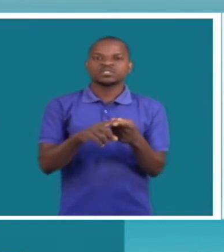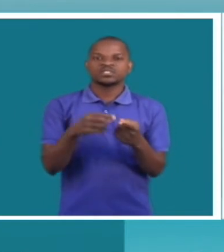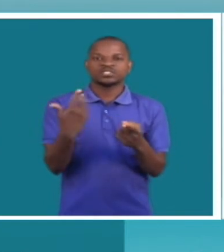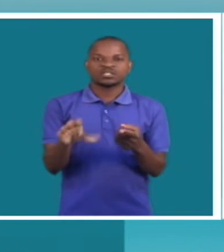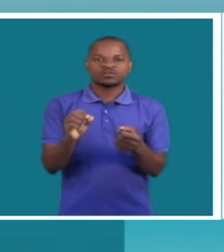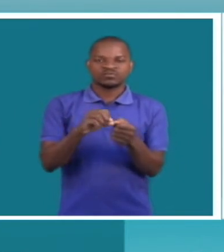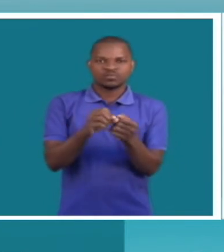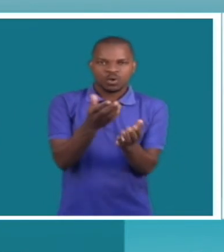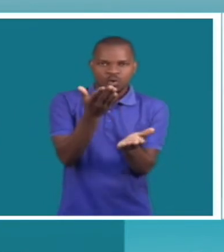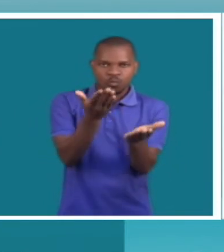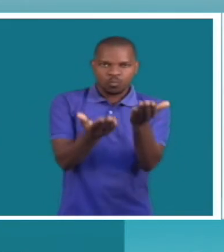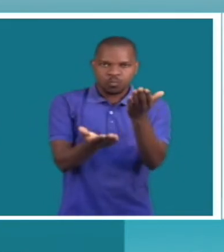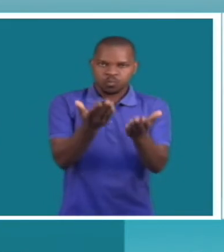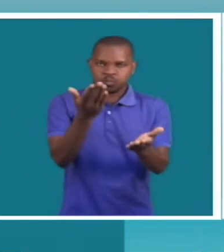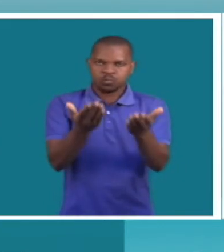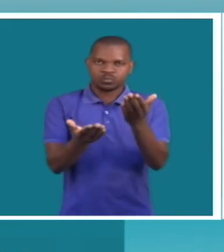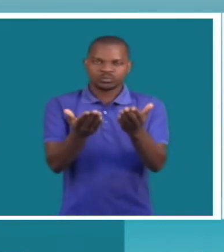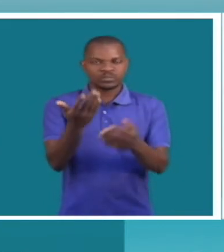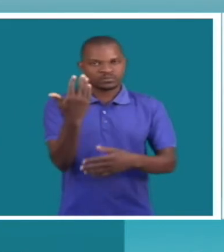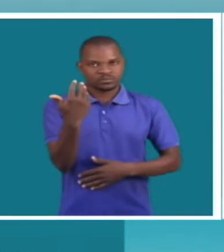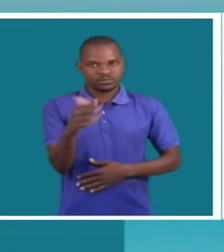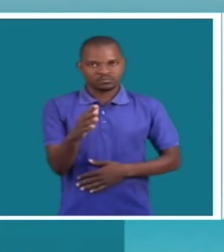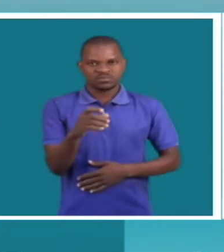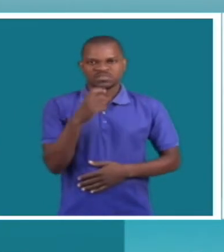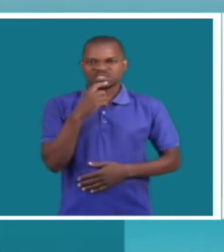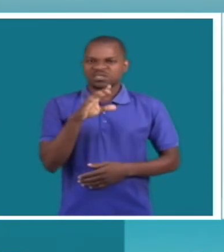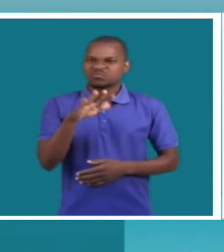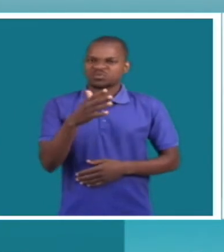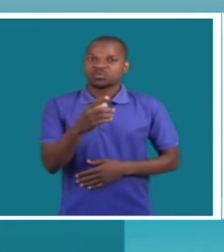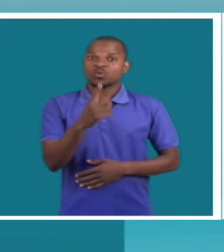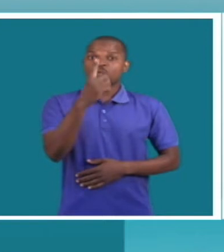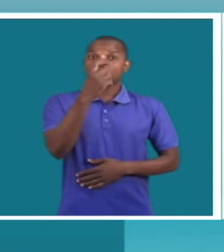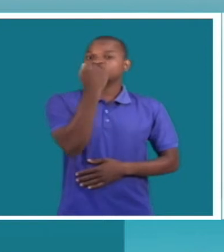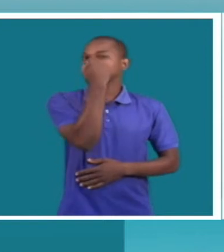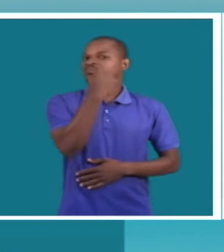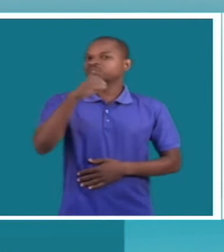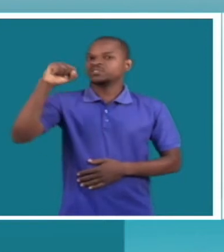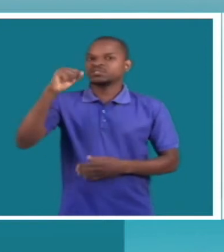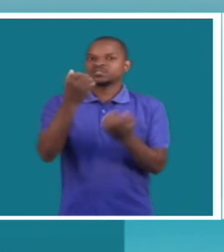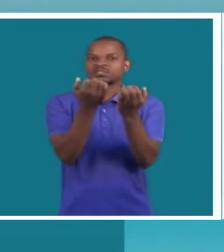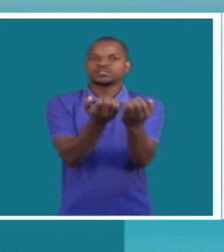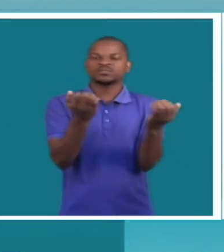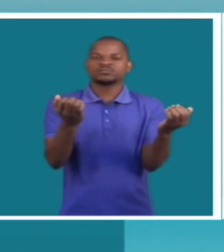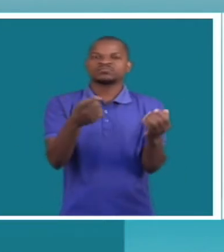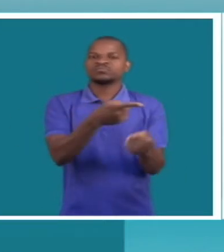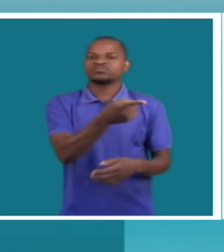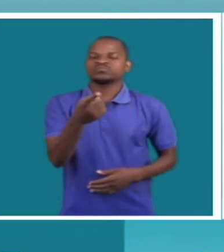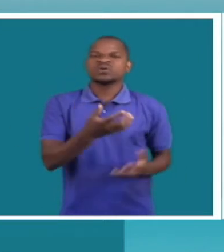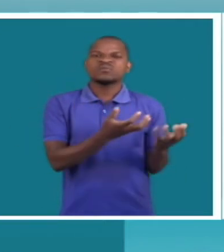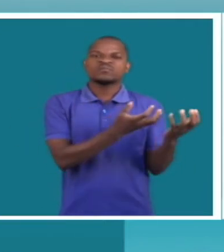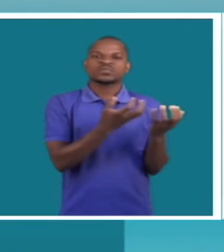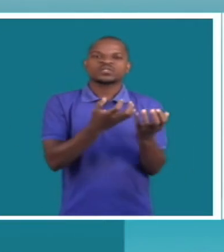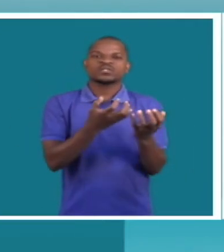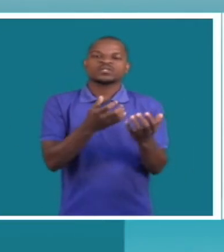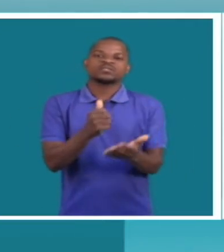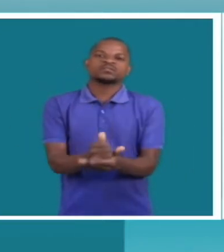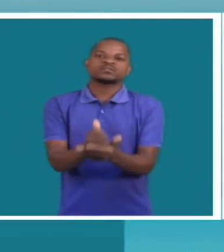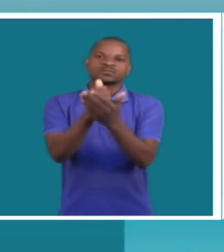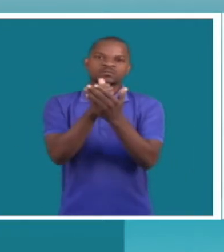avaliação inicial que um milhão de crianças estão a precisar de ajuda